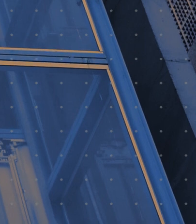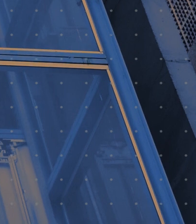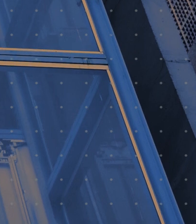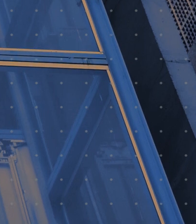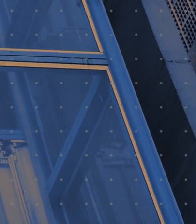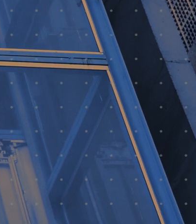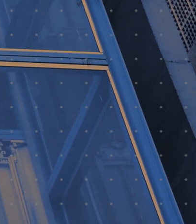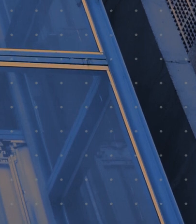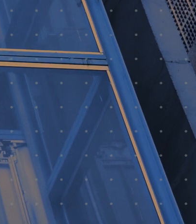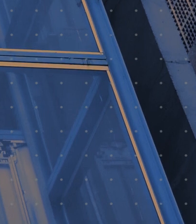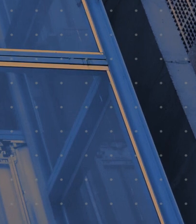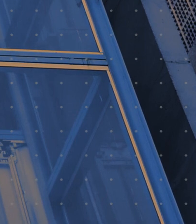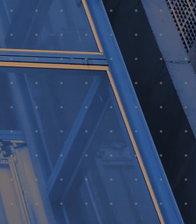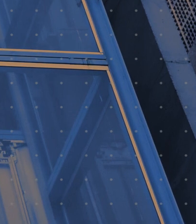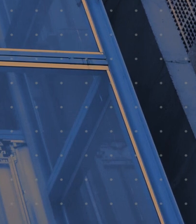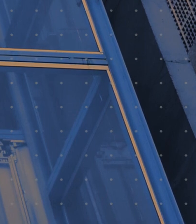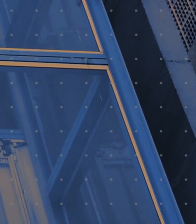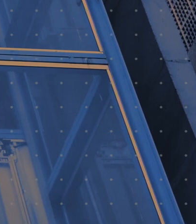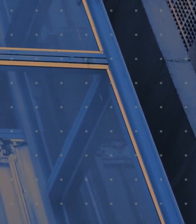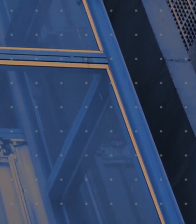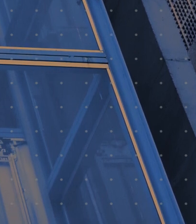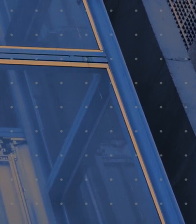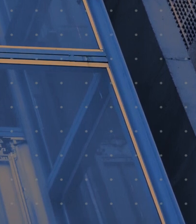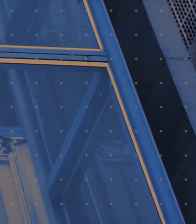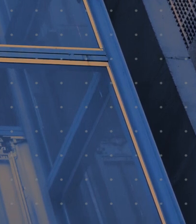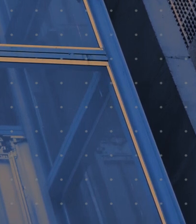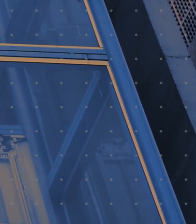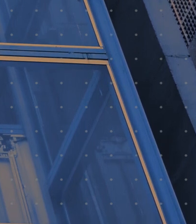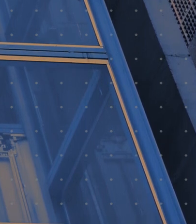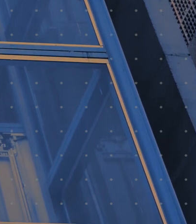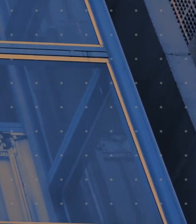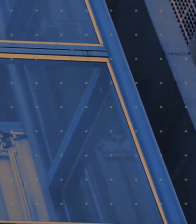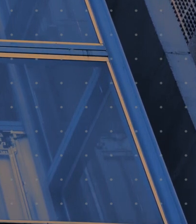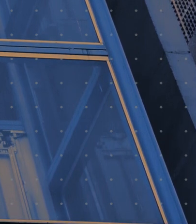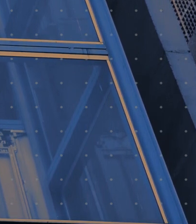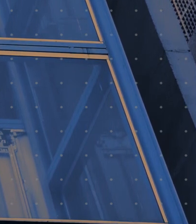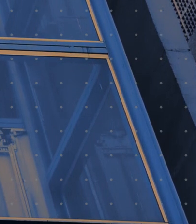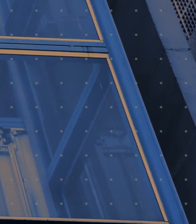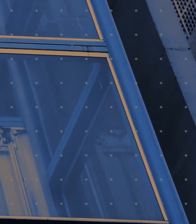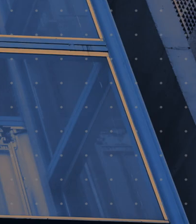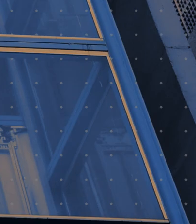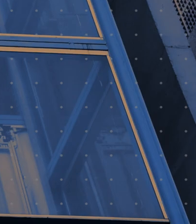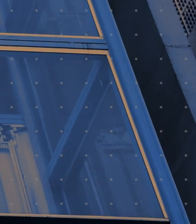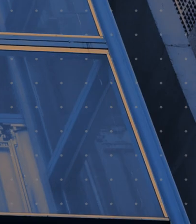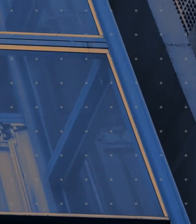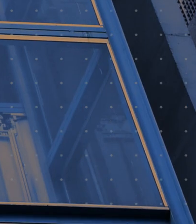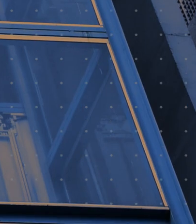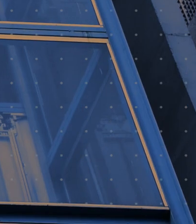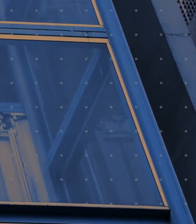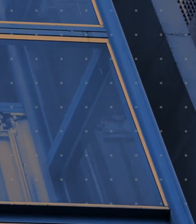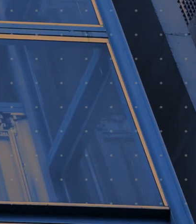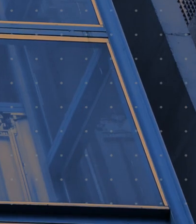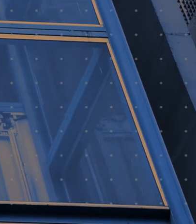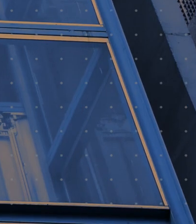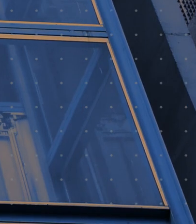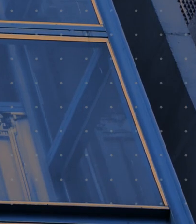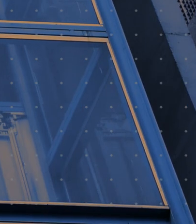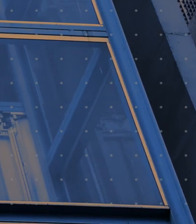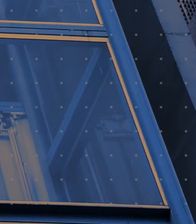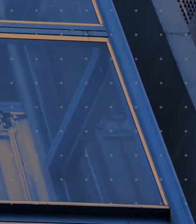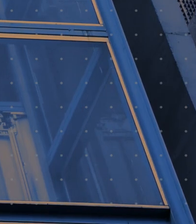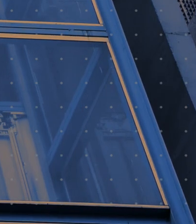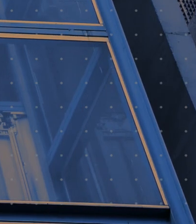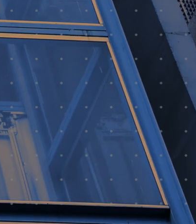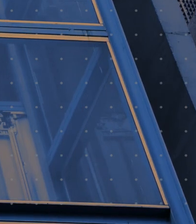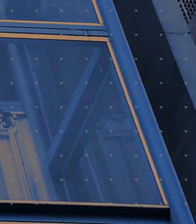e ajudante de motorista, ajudante de obras, atendente balconista, atendente de lojas, atendente do setor